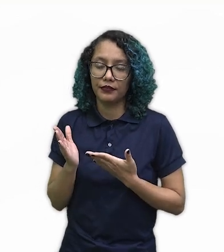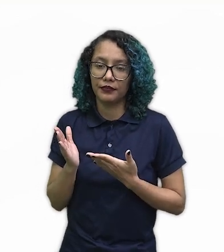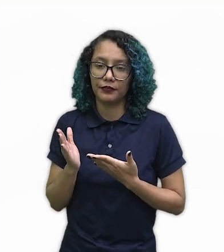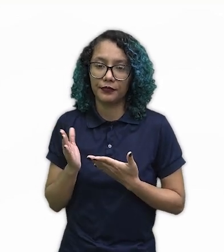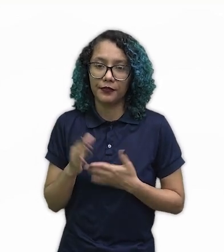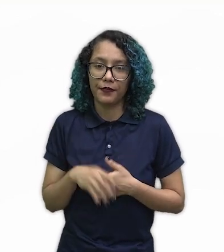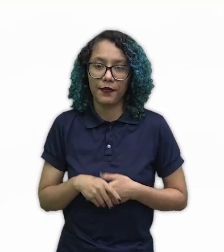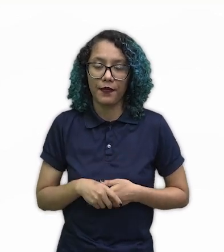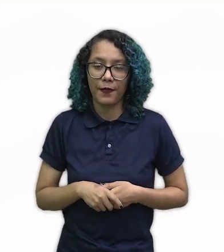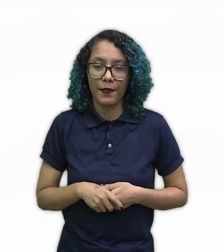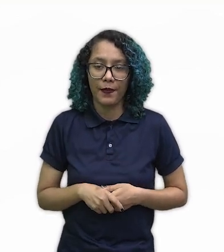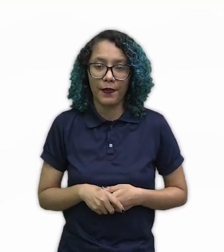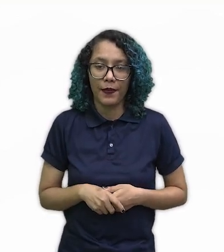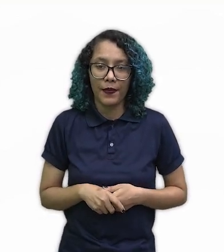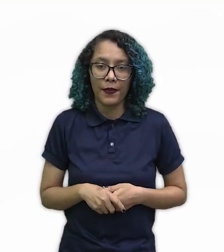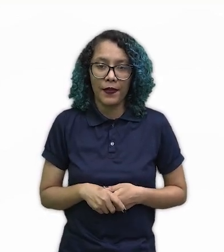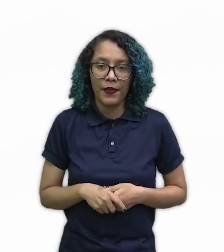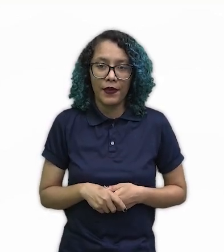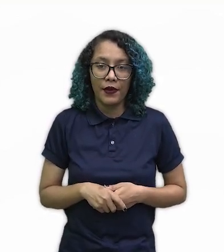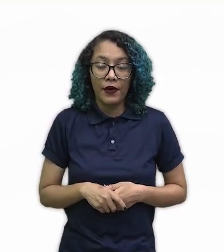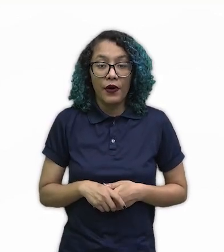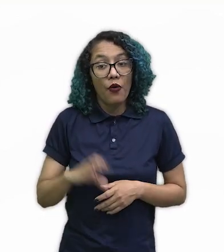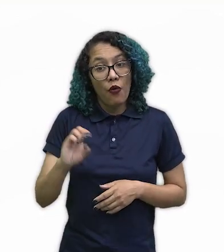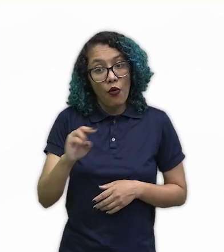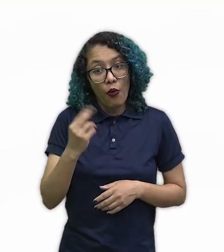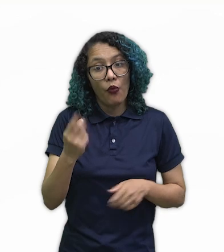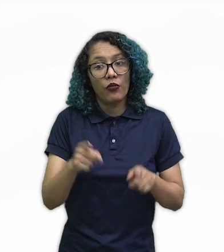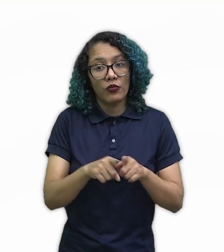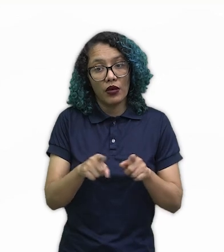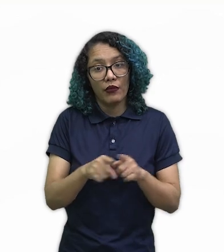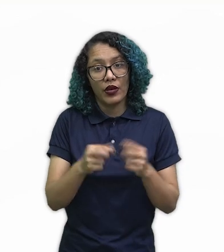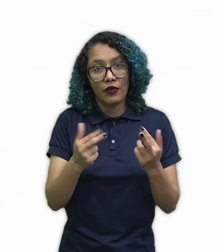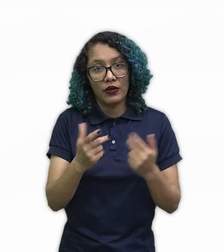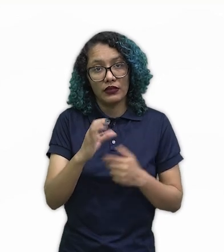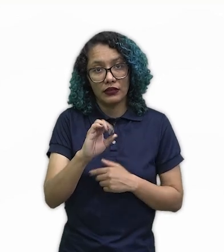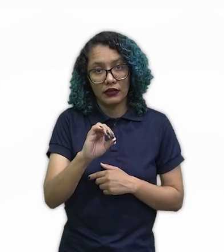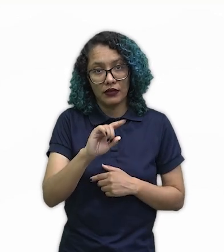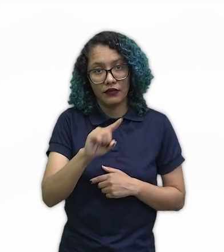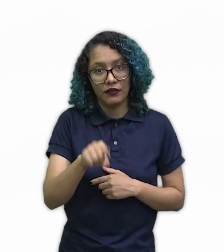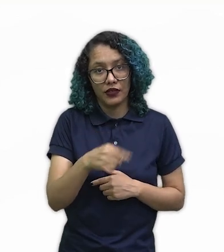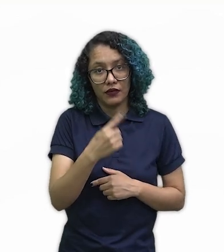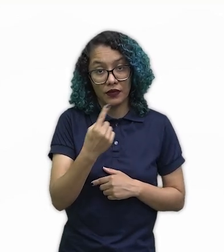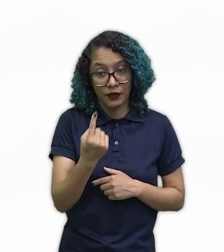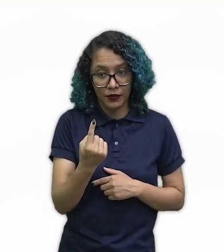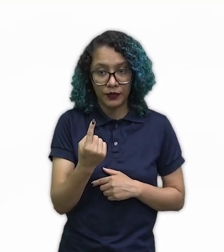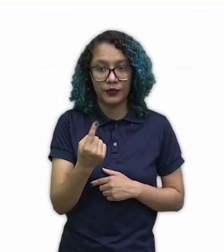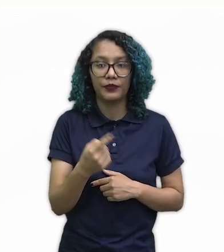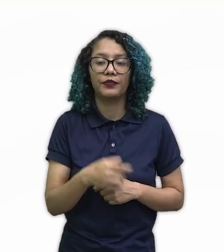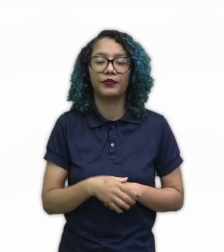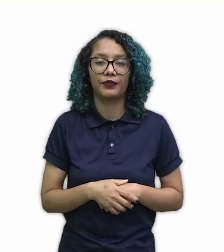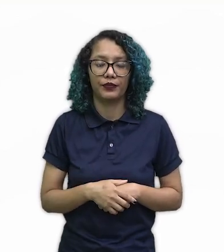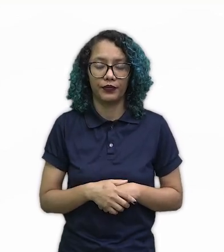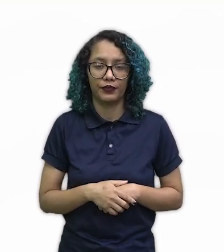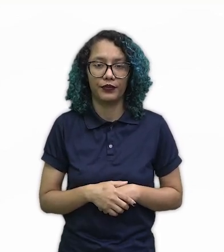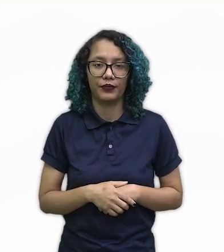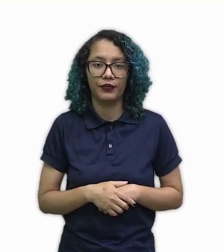10 sobre 100, que é a mesma coisa que 0,1. 10 sobre 100 é a mesma coisa que 1/10.